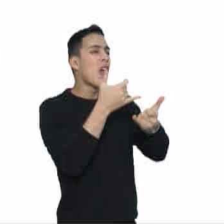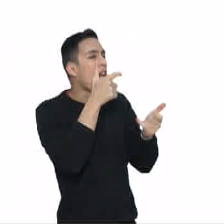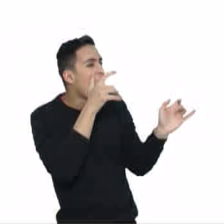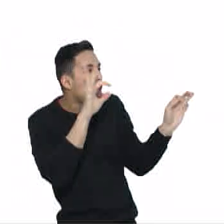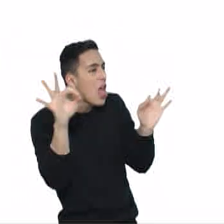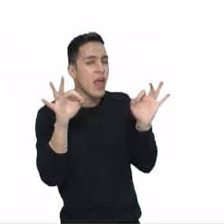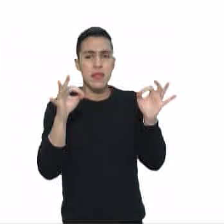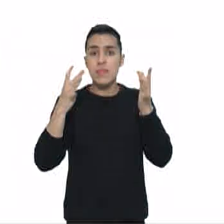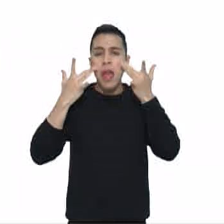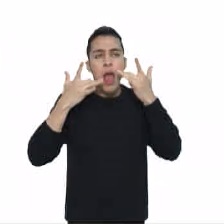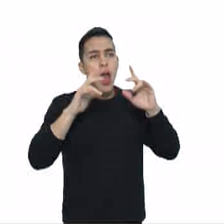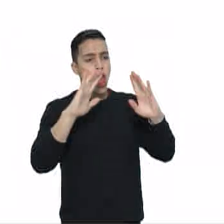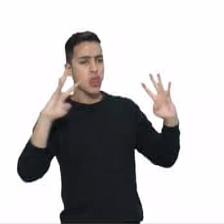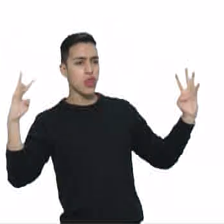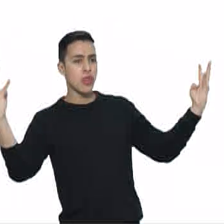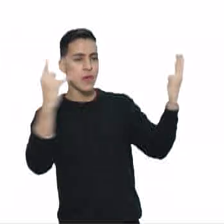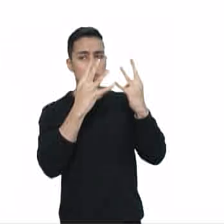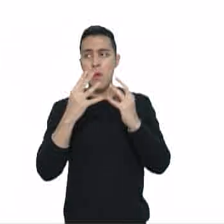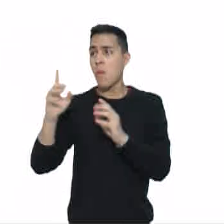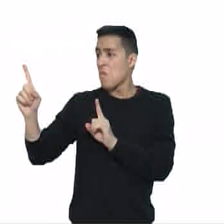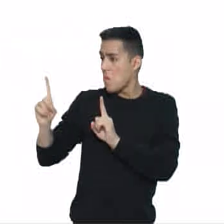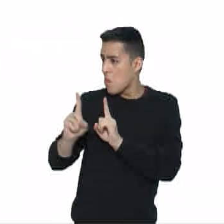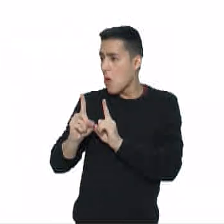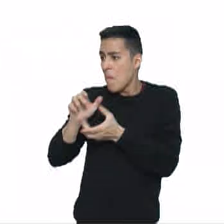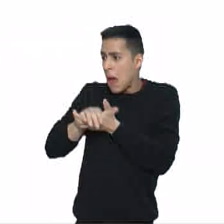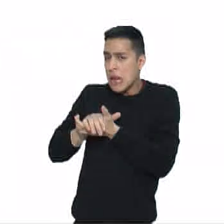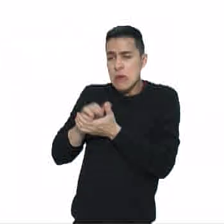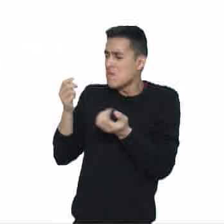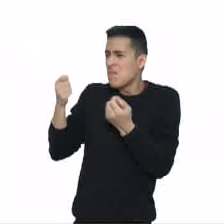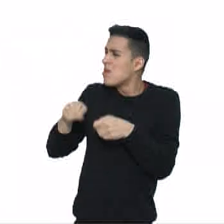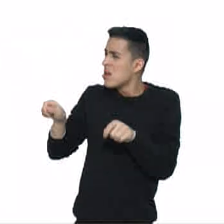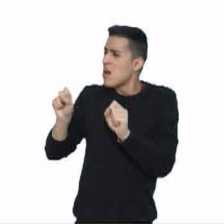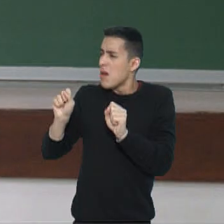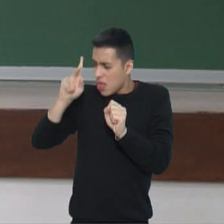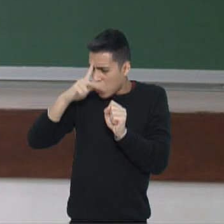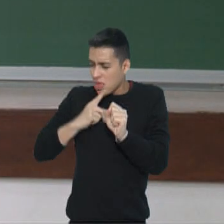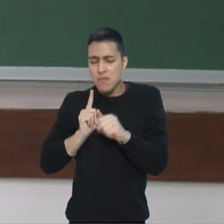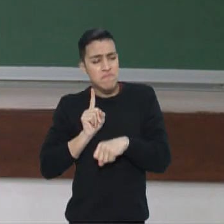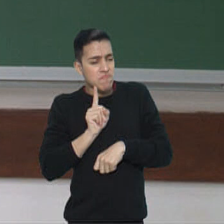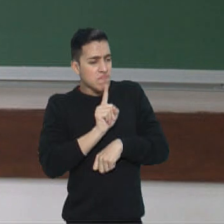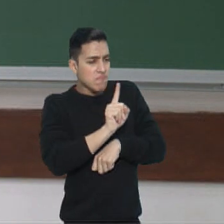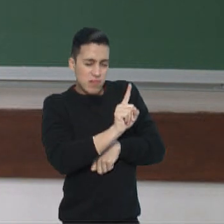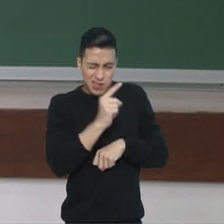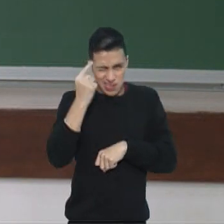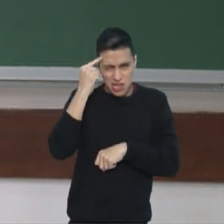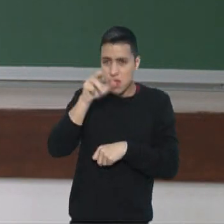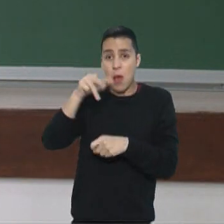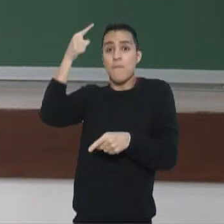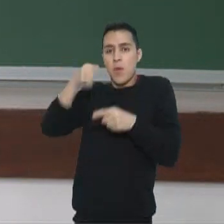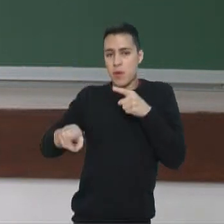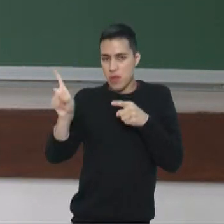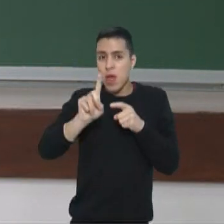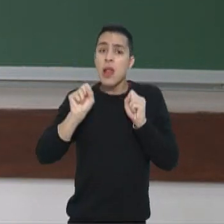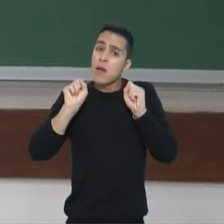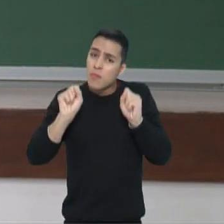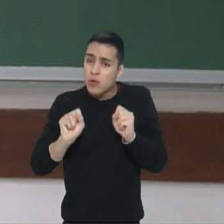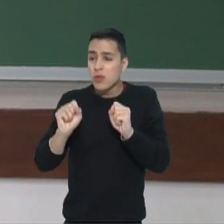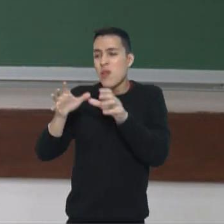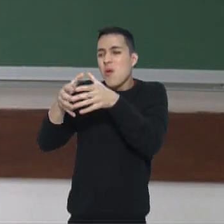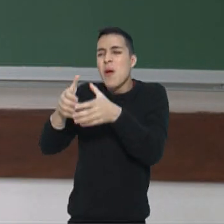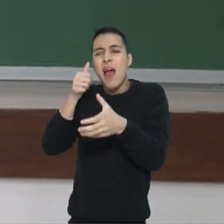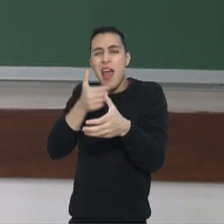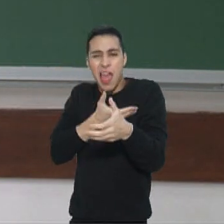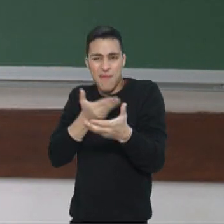teatros, muitas vezes sem a companhia do marido. Isso não era uma coisa proibida. Ela poderia sair sozinha, inclusive, com outras